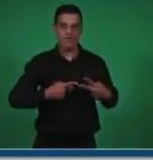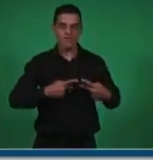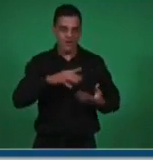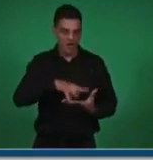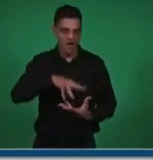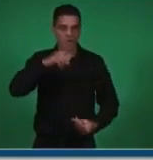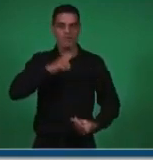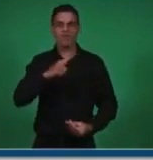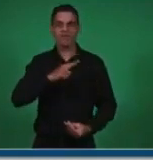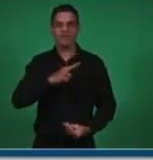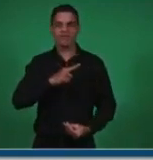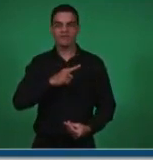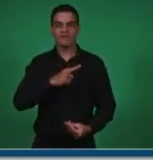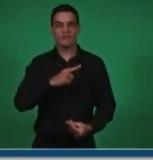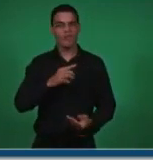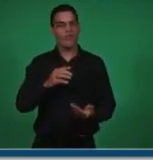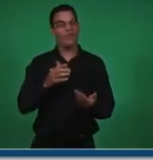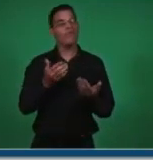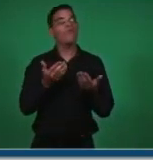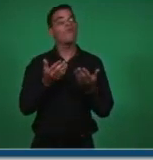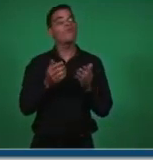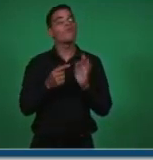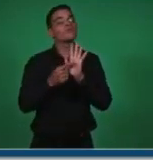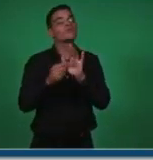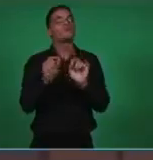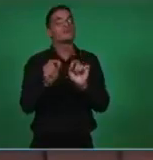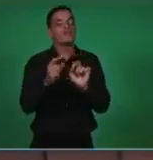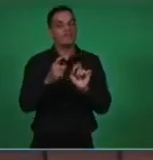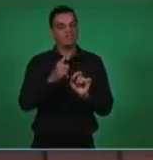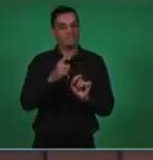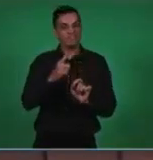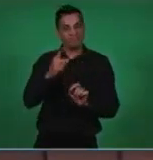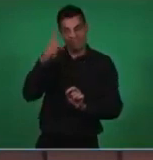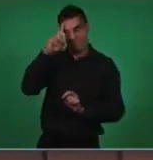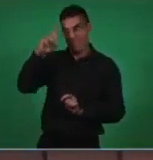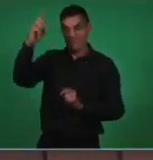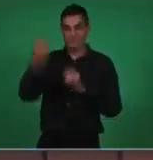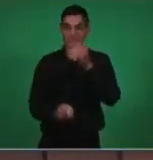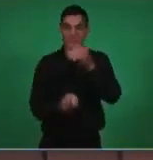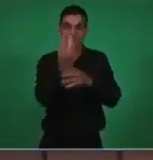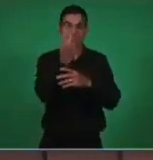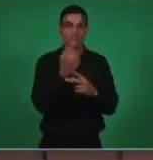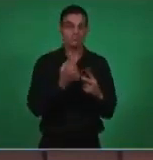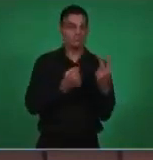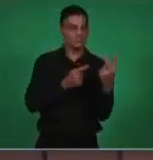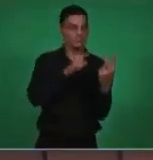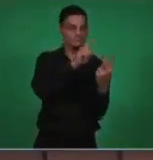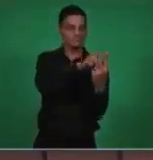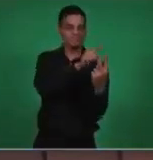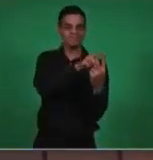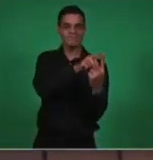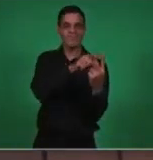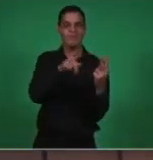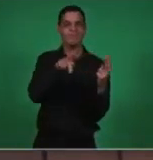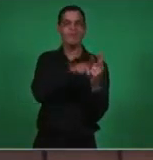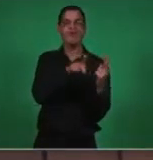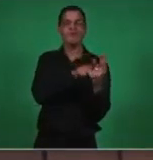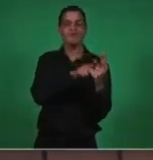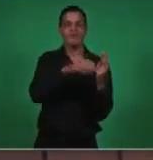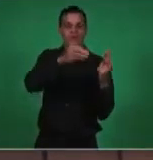naturezas conosco. Uma do pó da terra, que é a nossa natureza carnal. E a outra natureza, ela